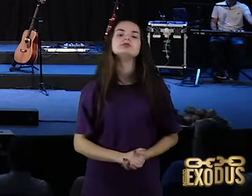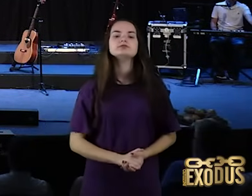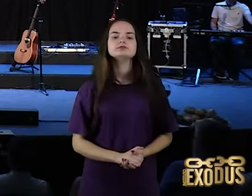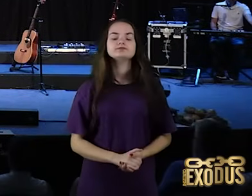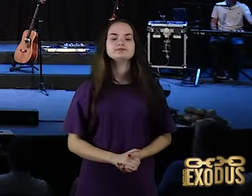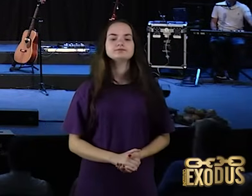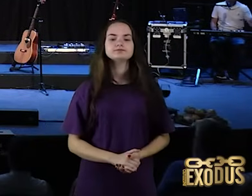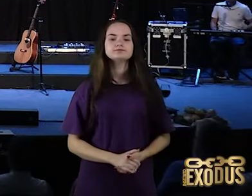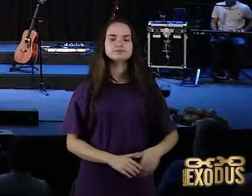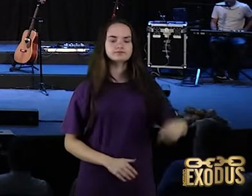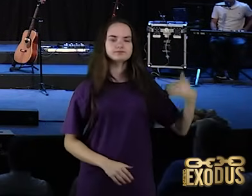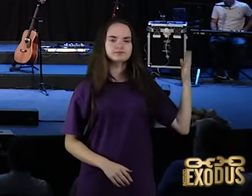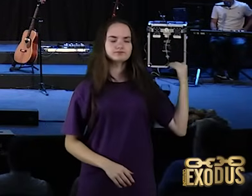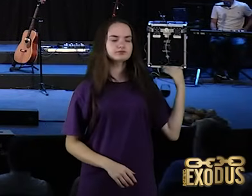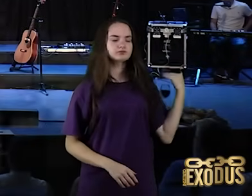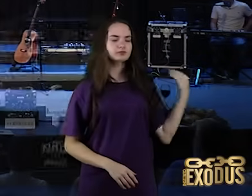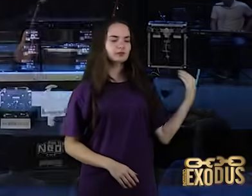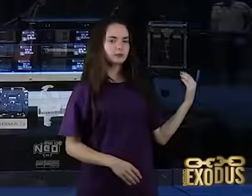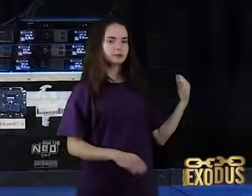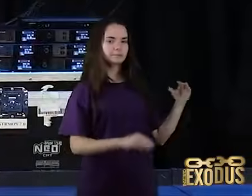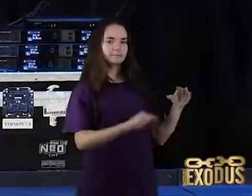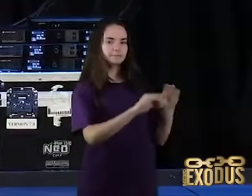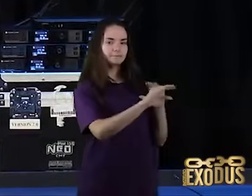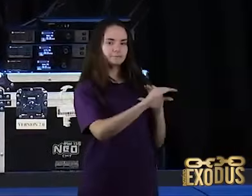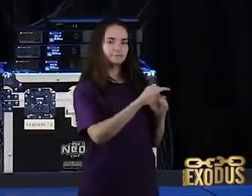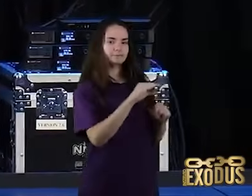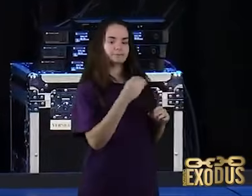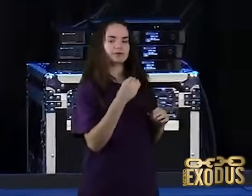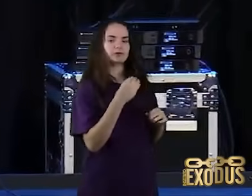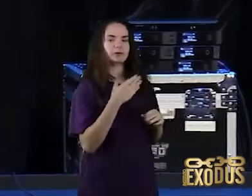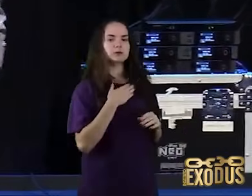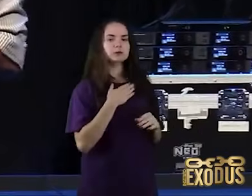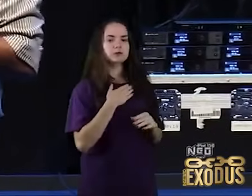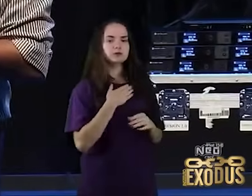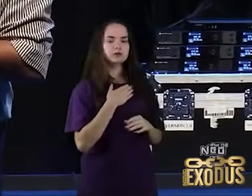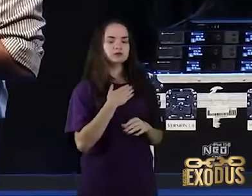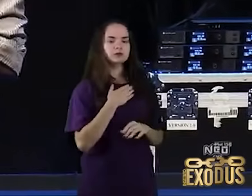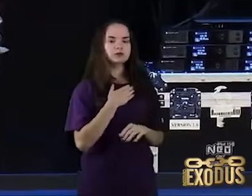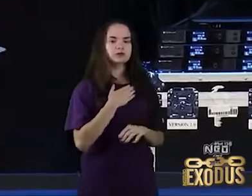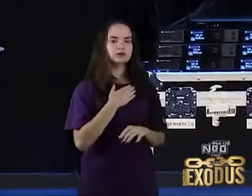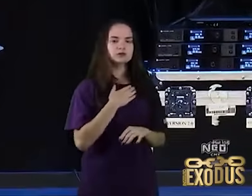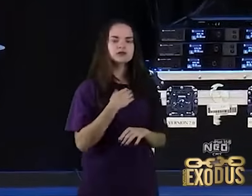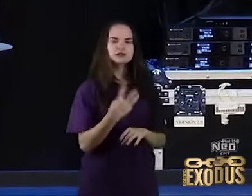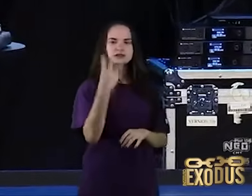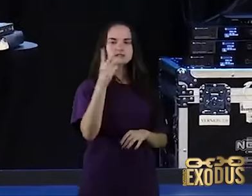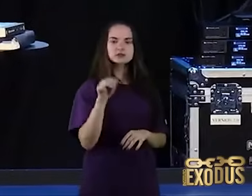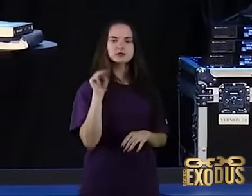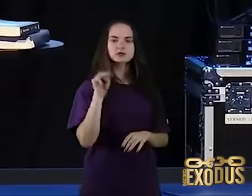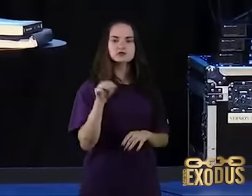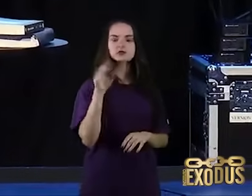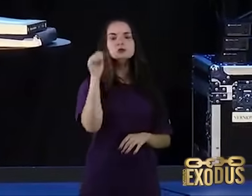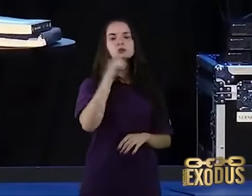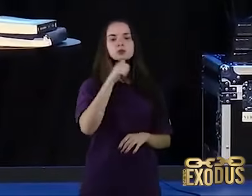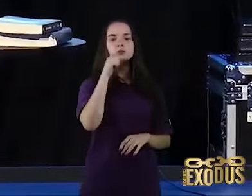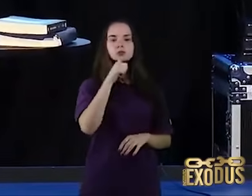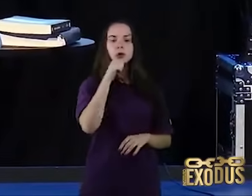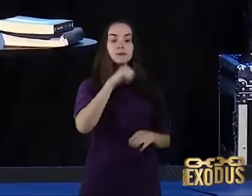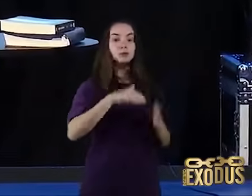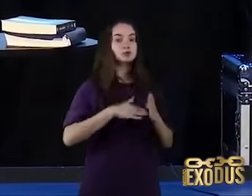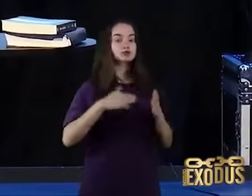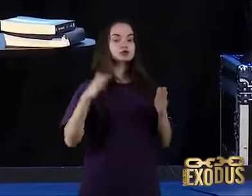um dos pastores mandou para mim um pedaço uma razoado coisa de uns 3 minutos de uma moça